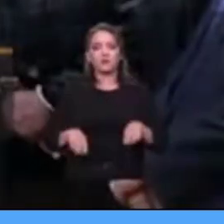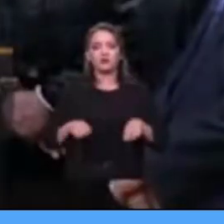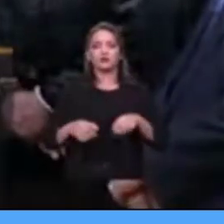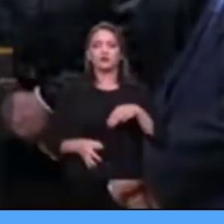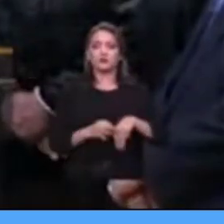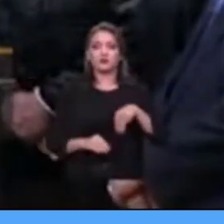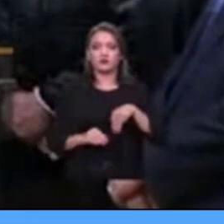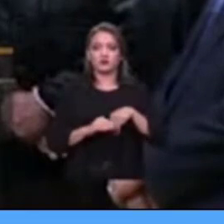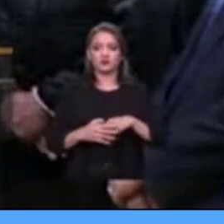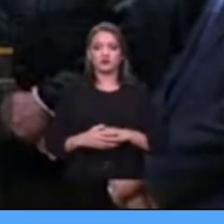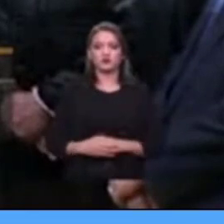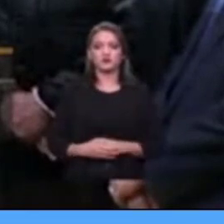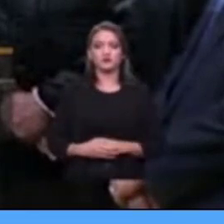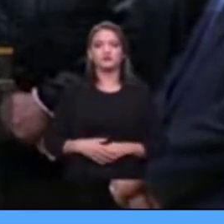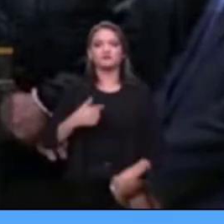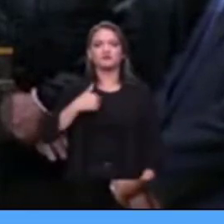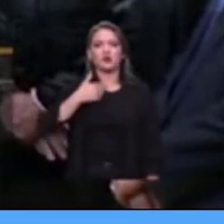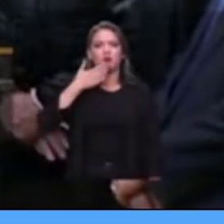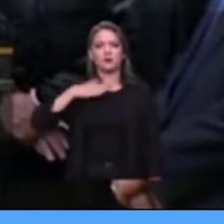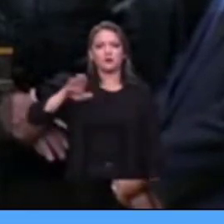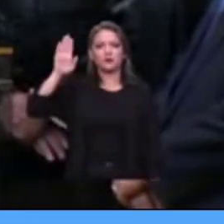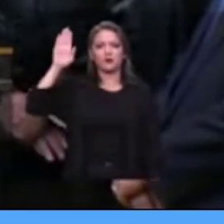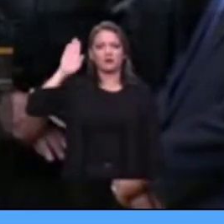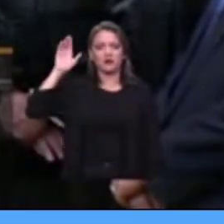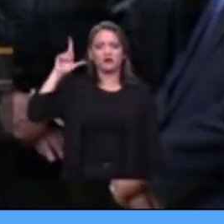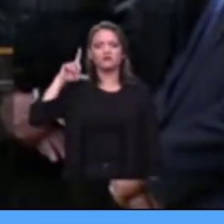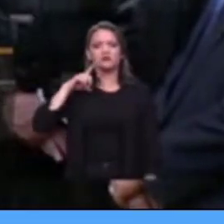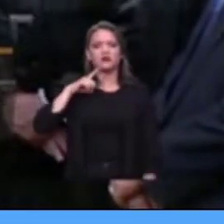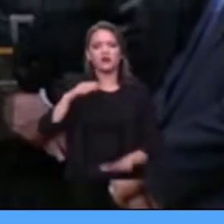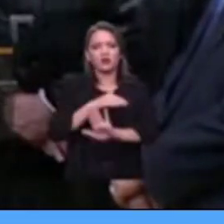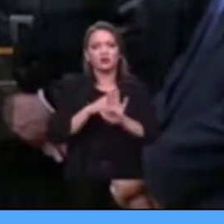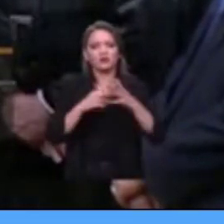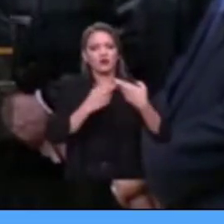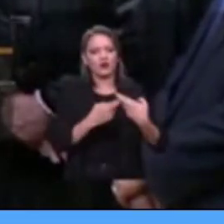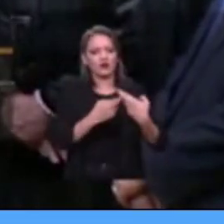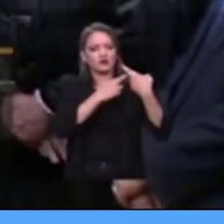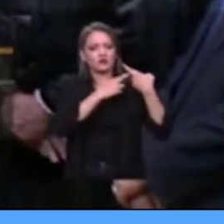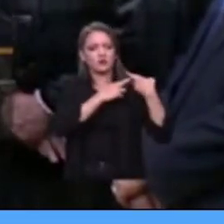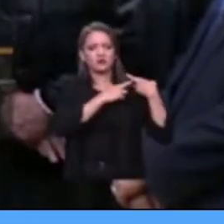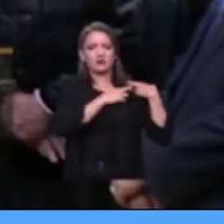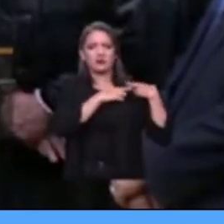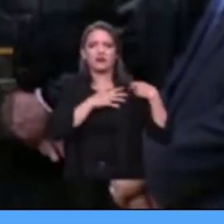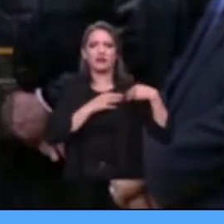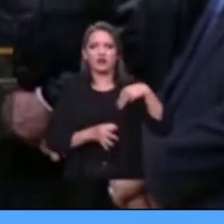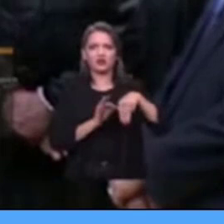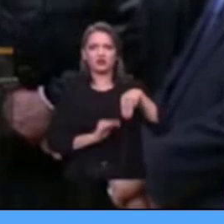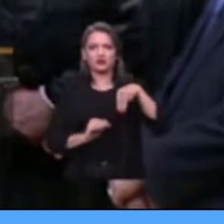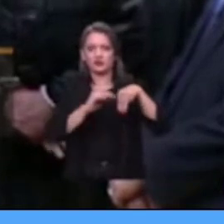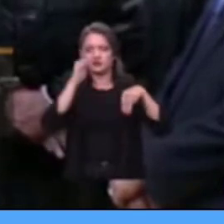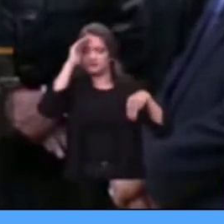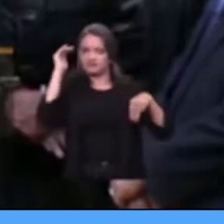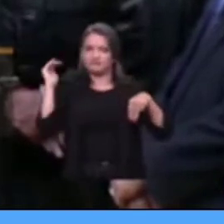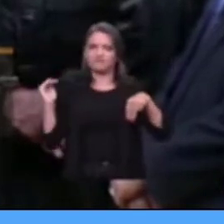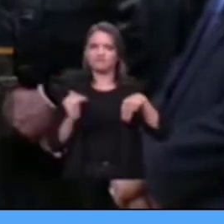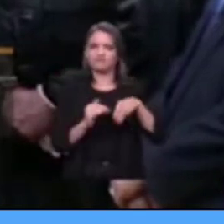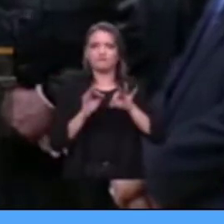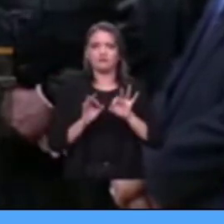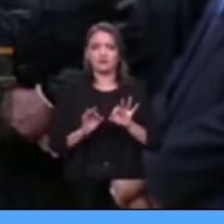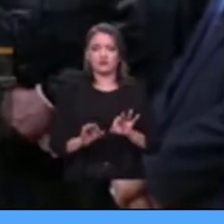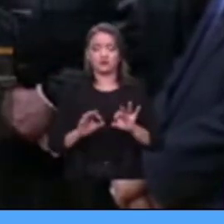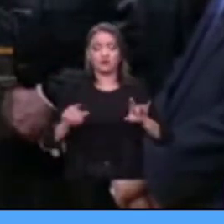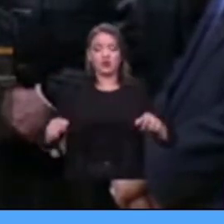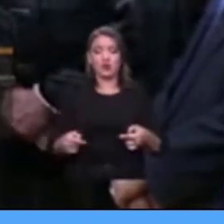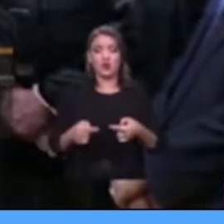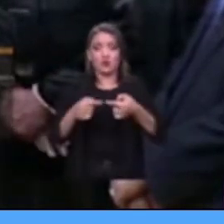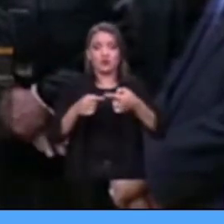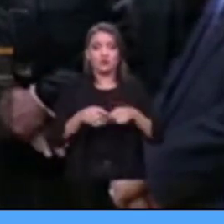Prometo bem e fielmente cumprir os deveres do cargo de ministro do Supremo Tribunal Federal em